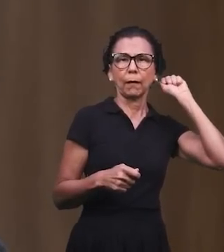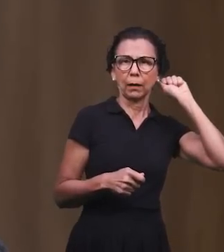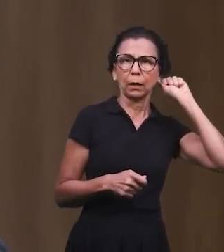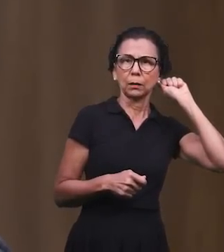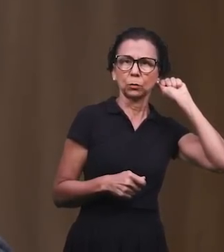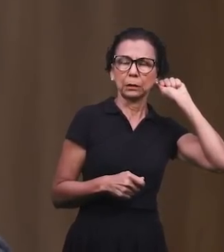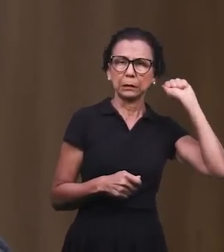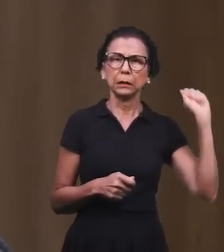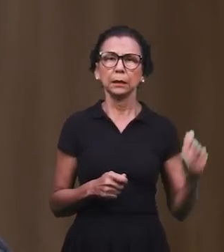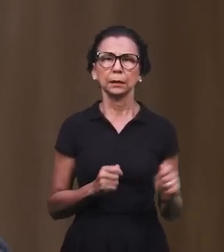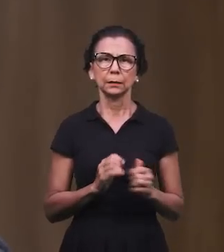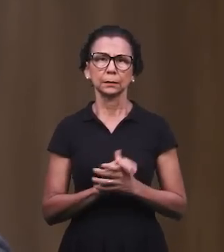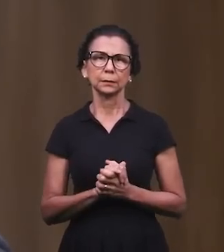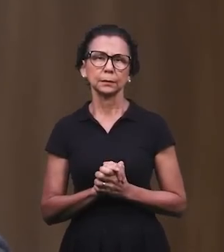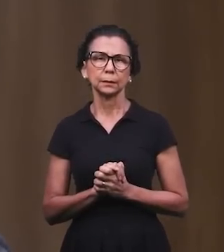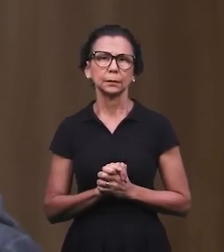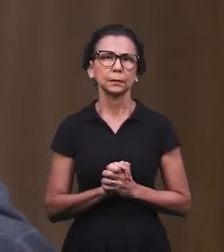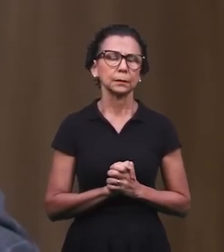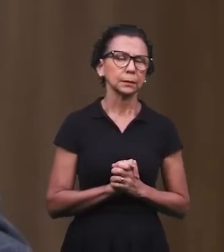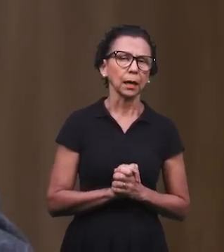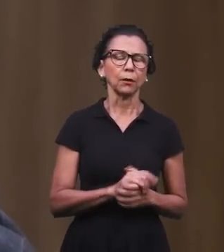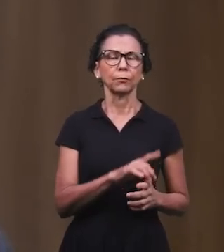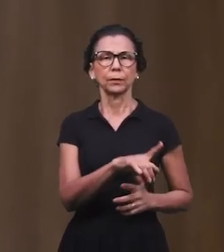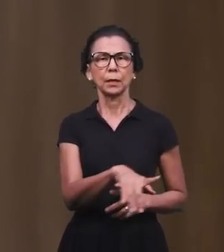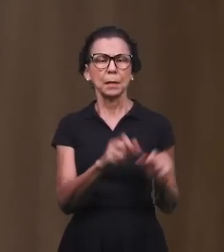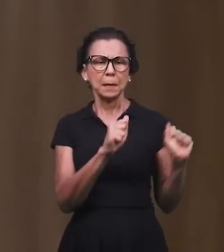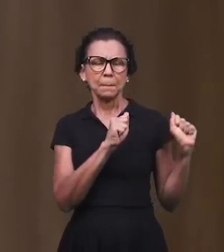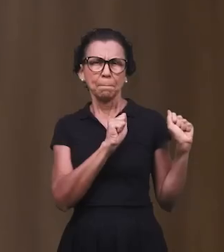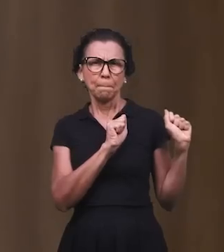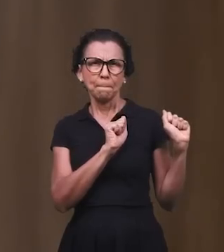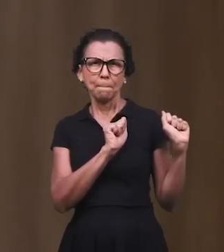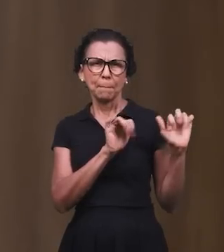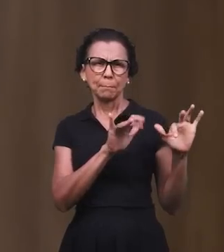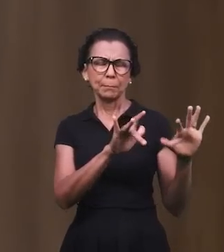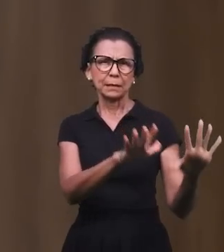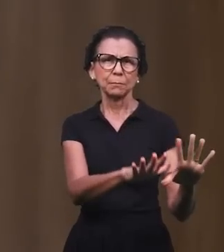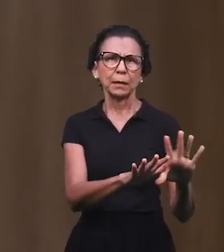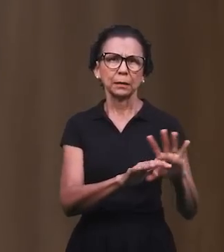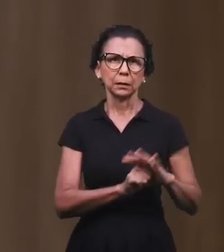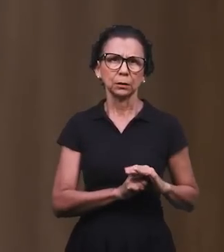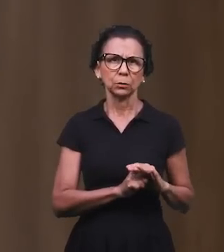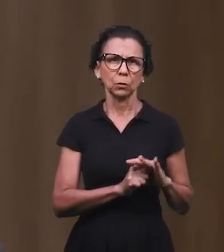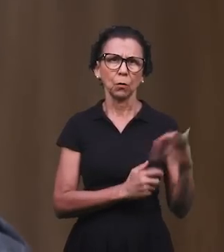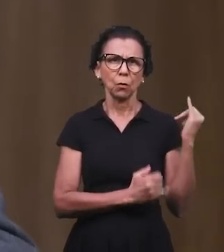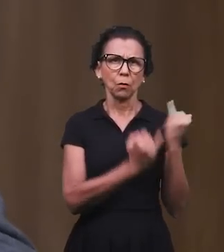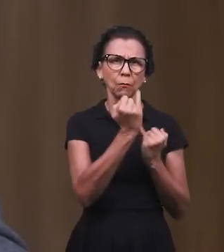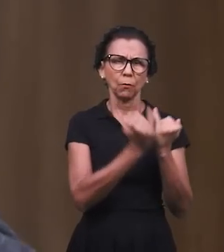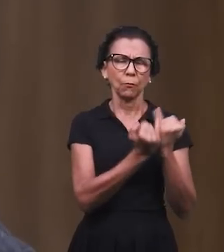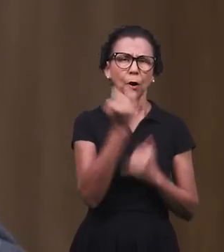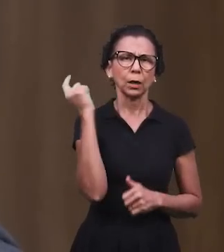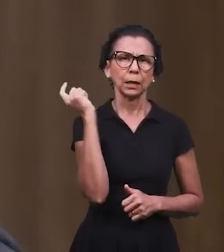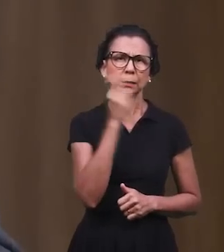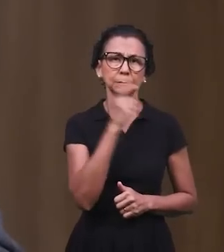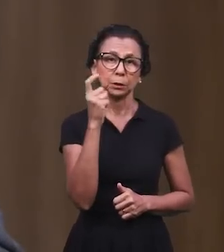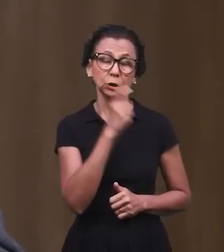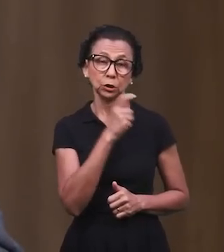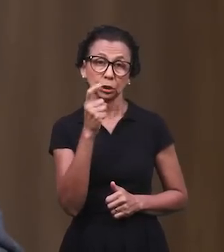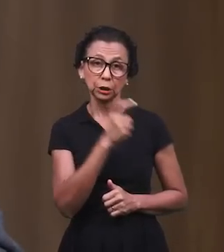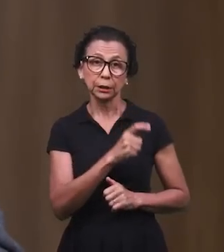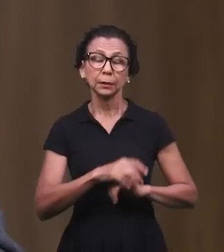estava matando ovelhas, estava atraindo aqueles que não tinham total fidelidade ao rei e estava se